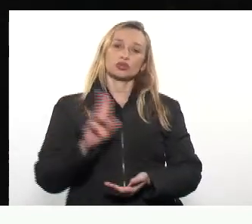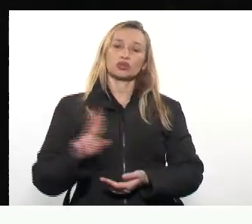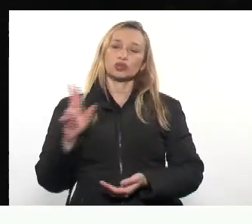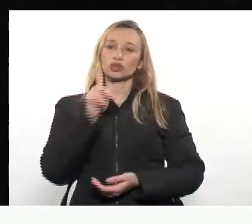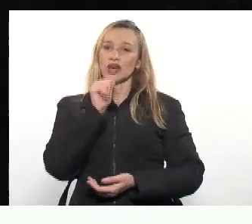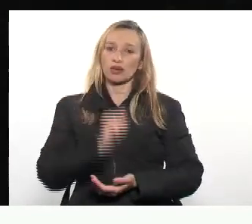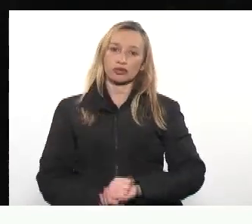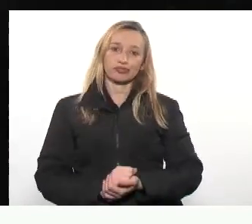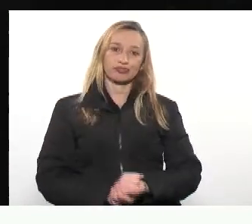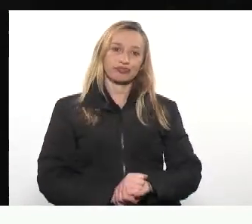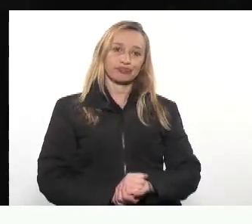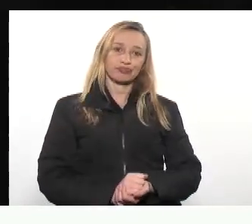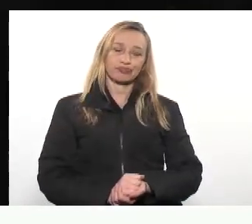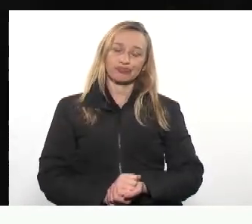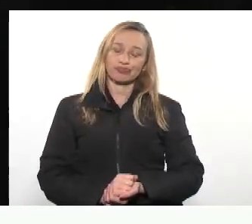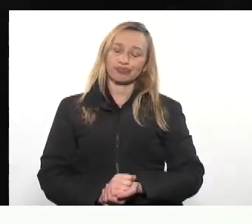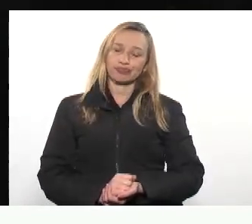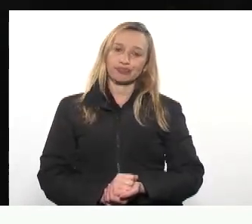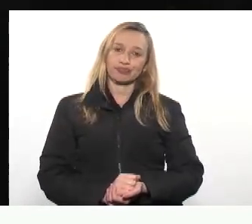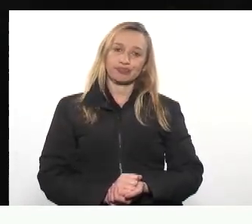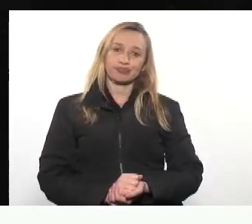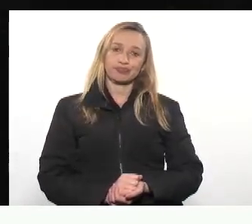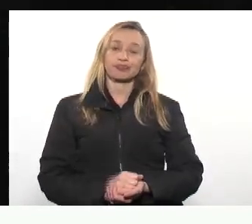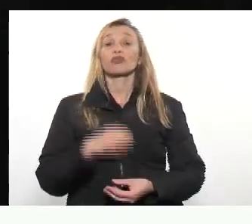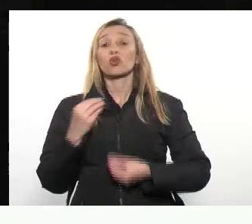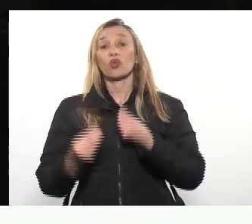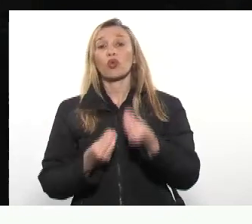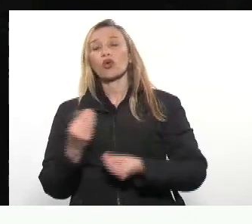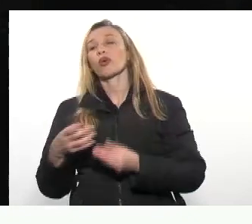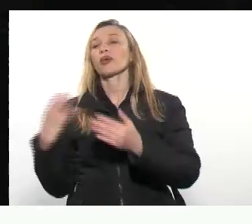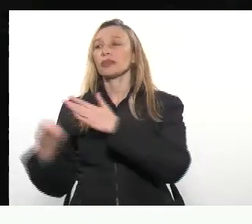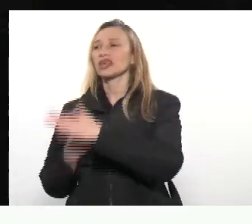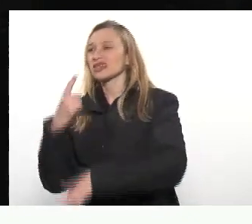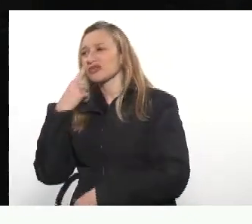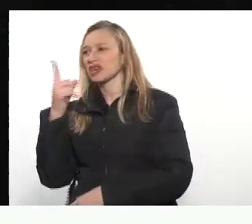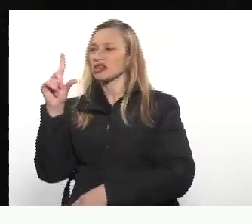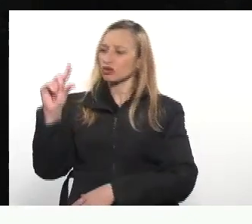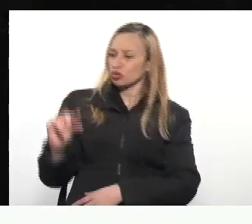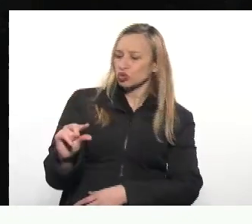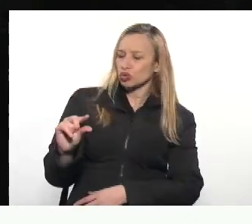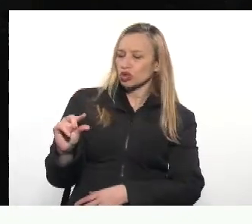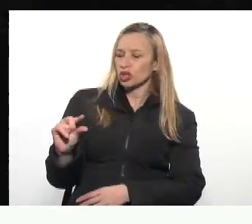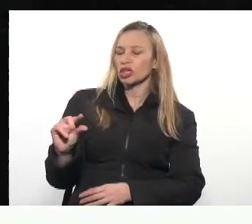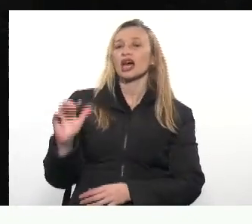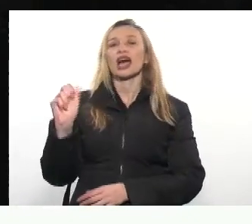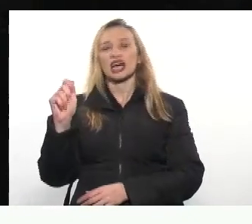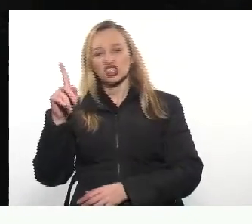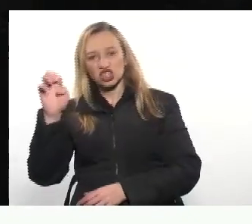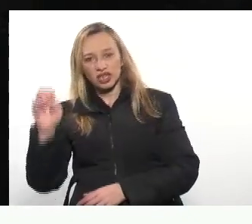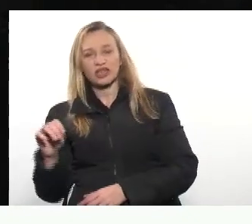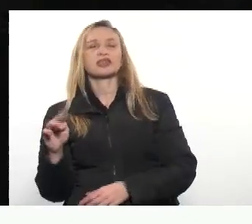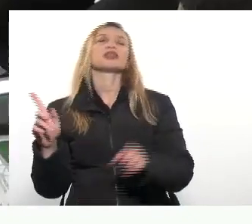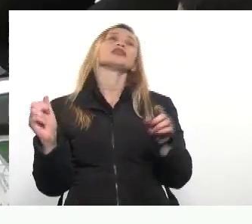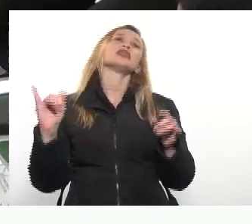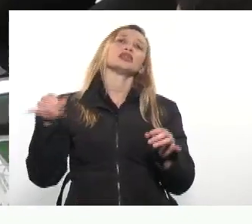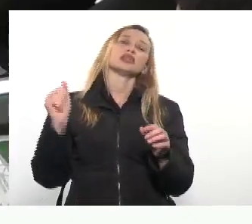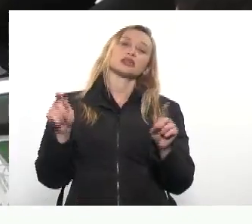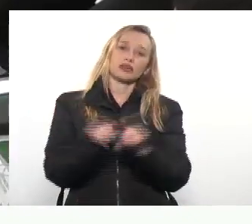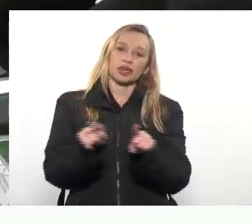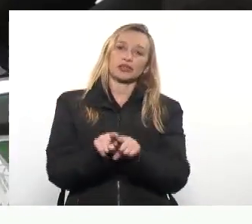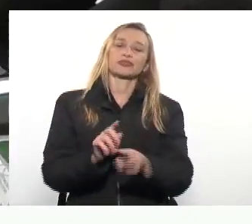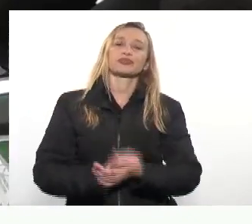água? E como é que a empresa vê, como é que pode reduzir, e a Genersa também? Eu só peço brevidade,